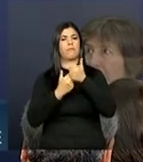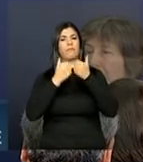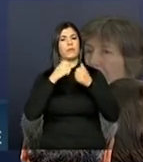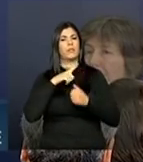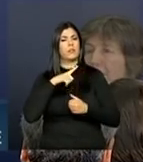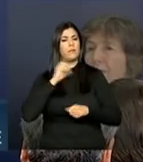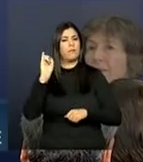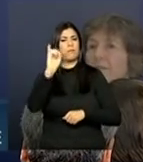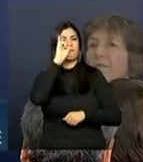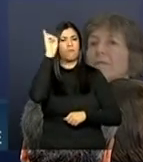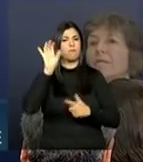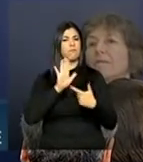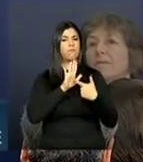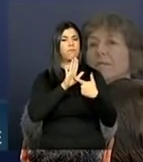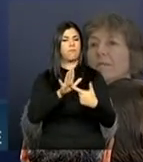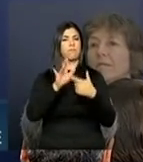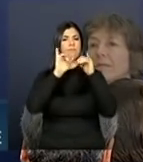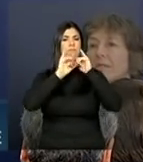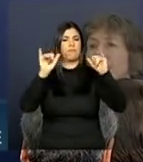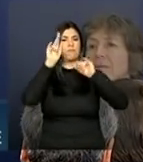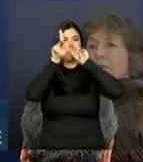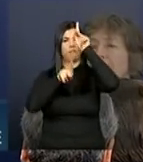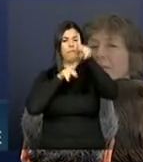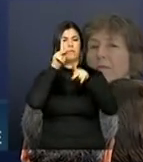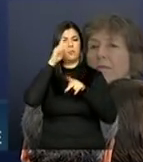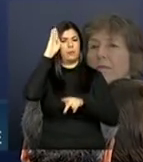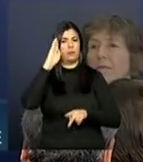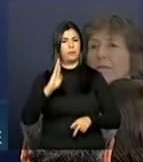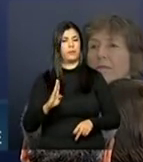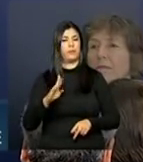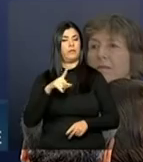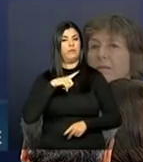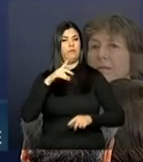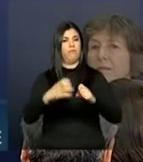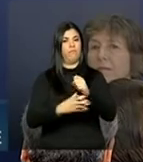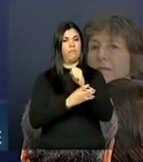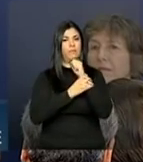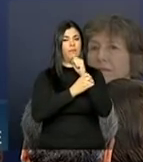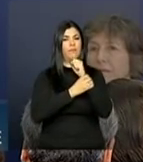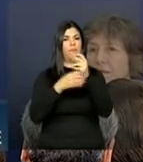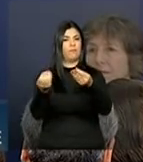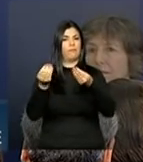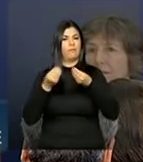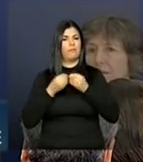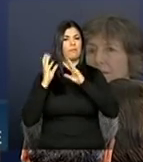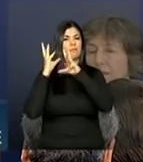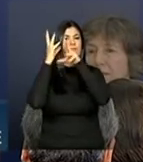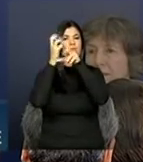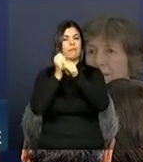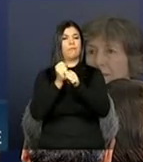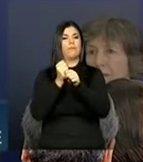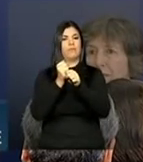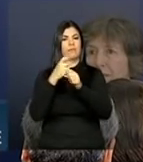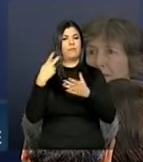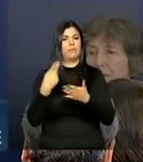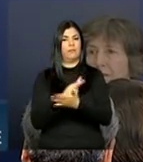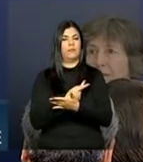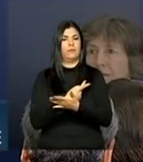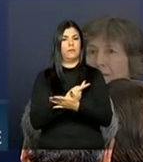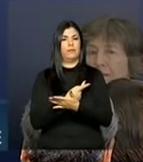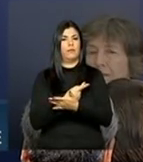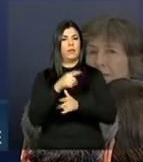benefício ao Brasil e ao nosso povo ao nos assegurar a memória histórica o trabalho dessa